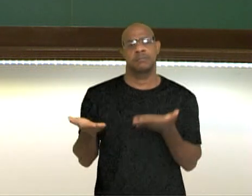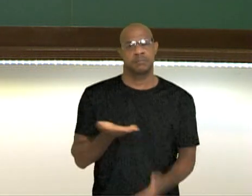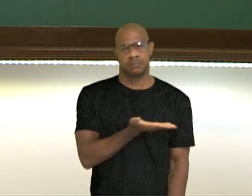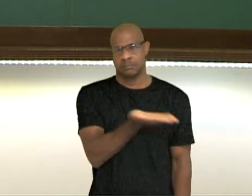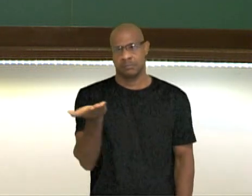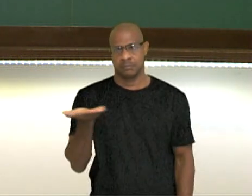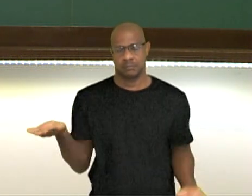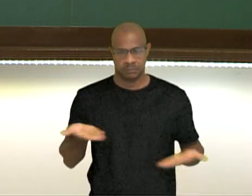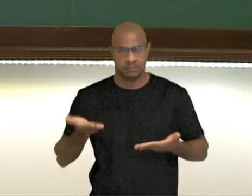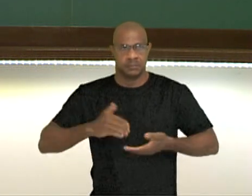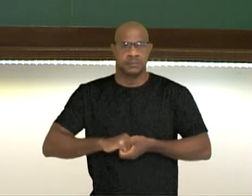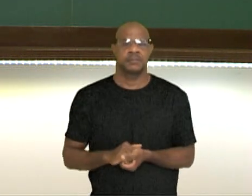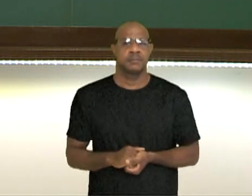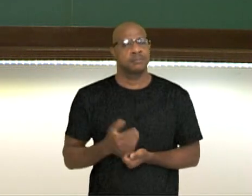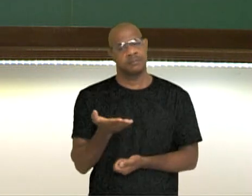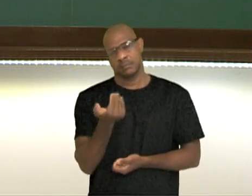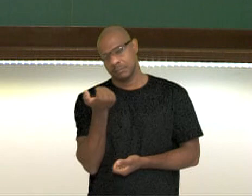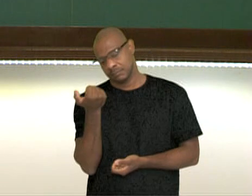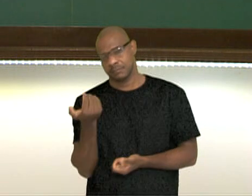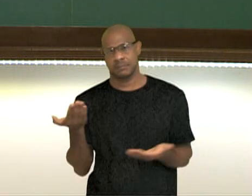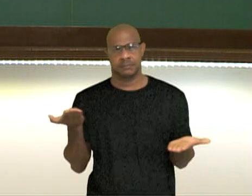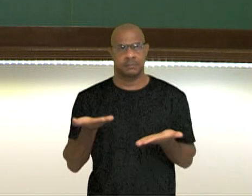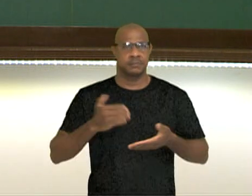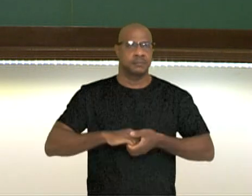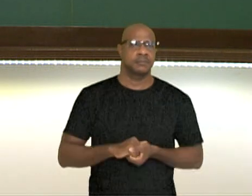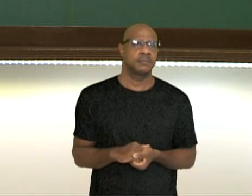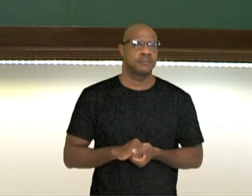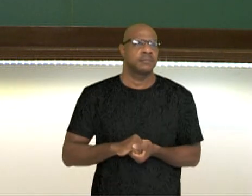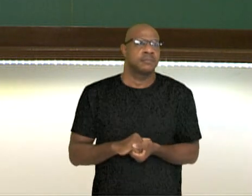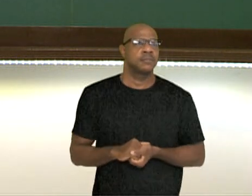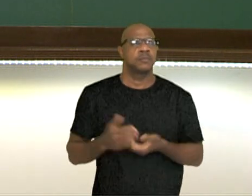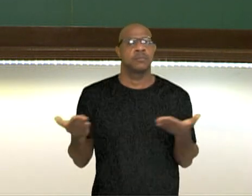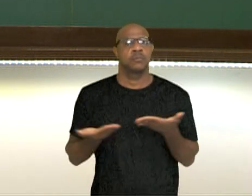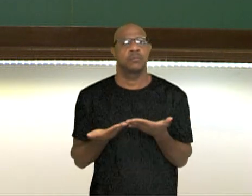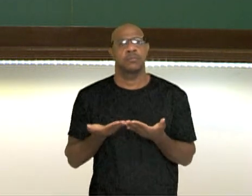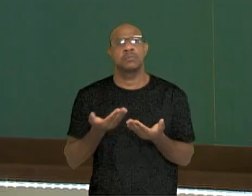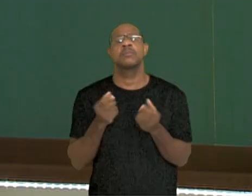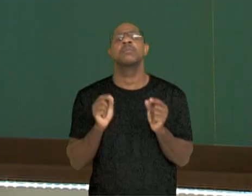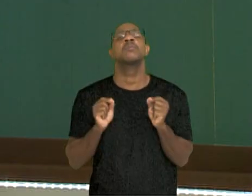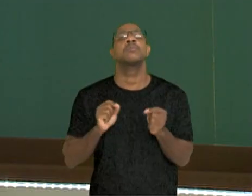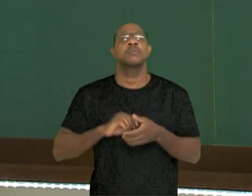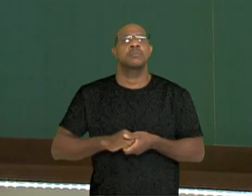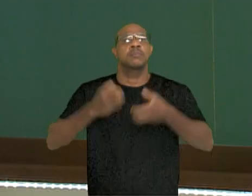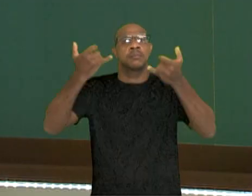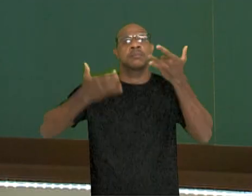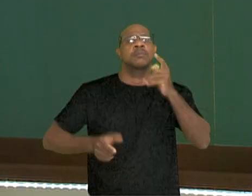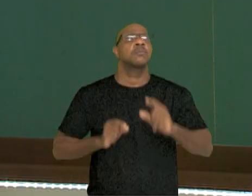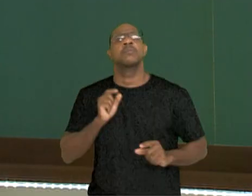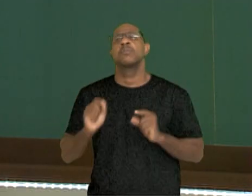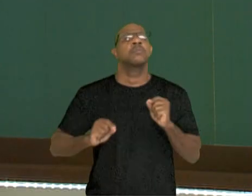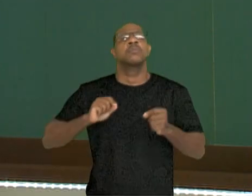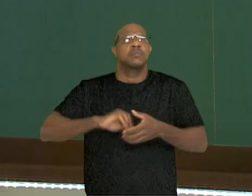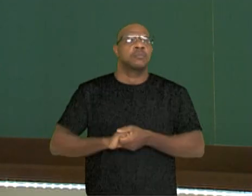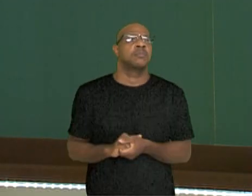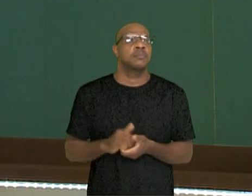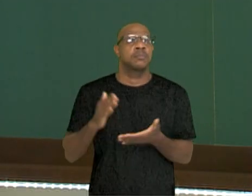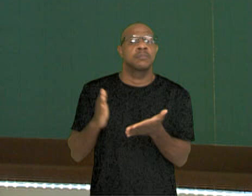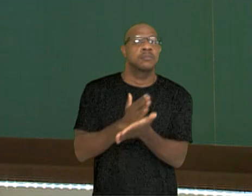vocês, ó. Vem comigo aqui para nossa aula. Hoje nós vamos tratar de